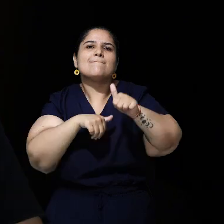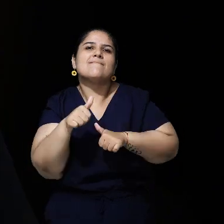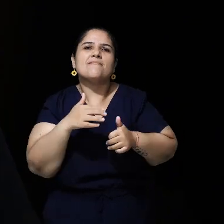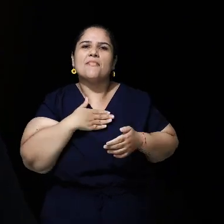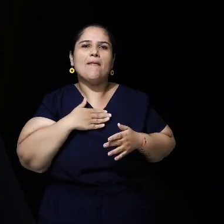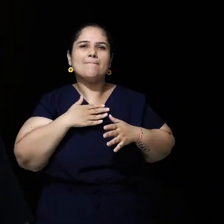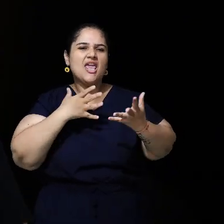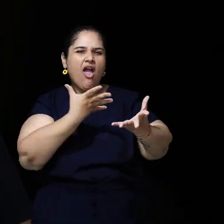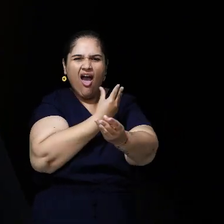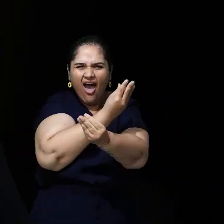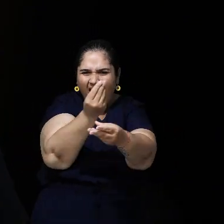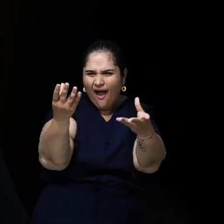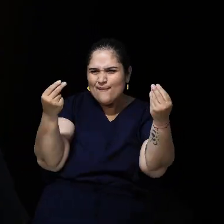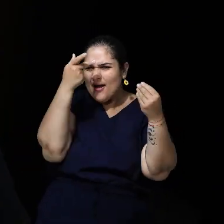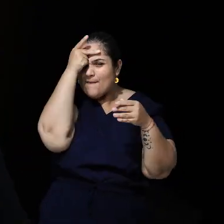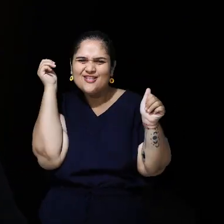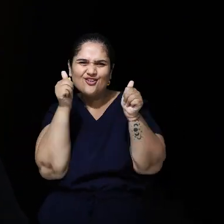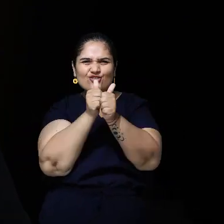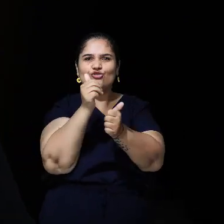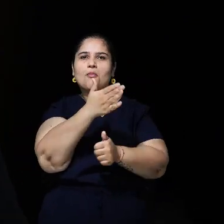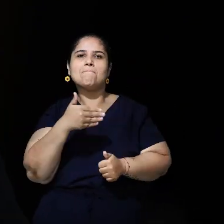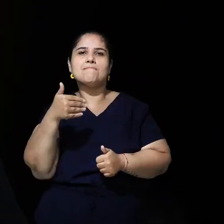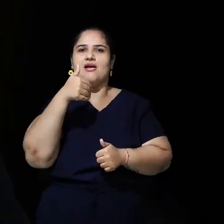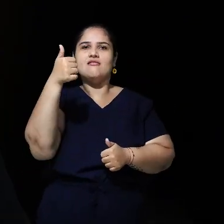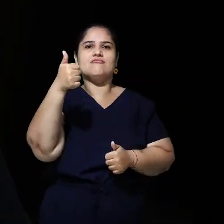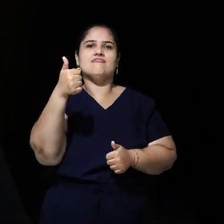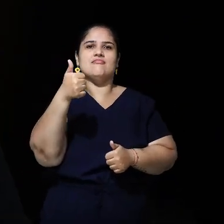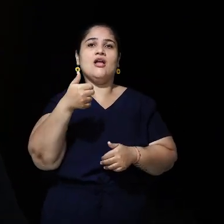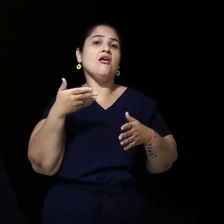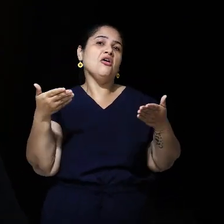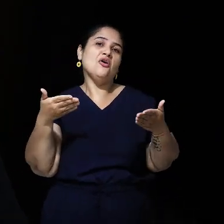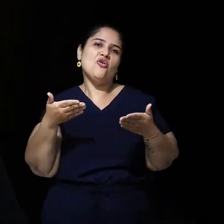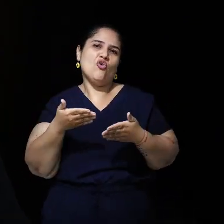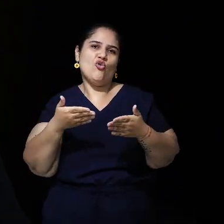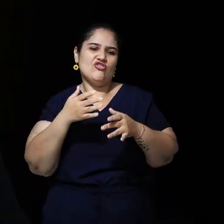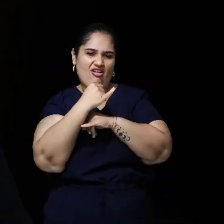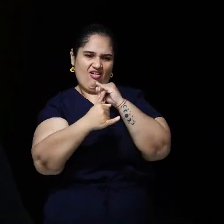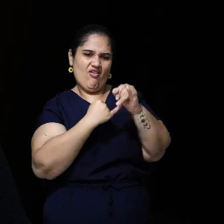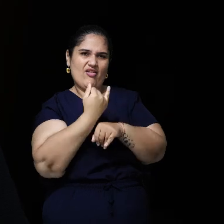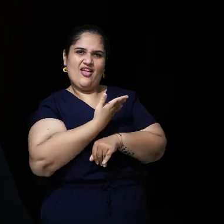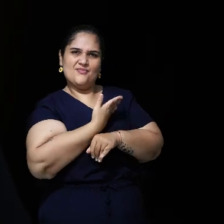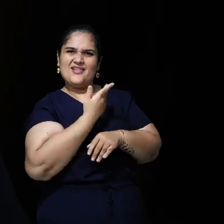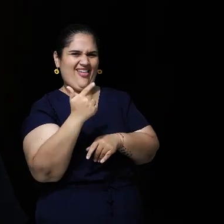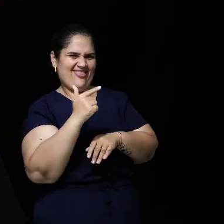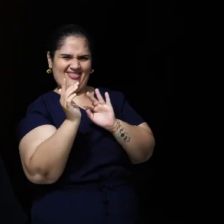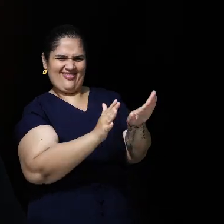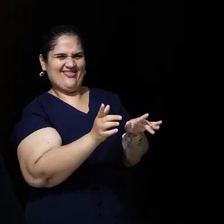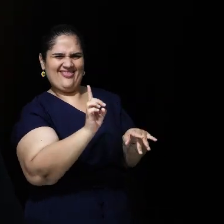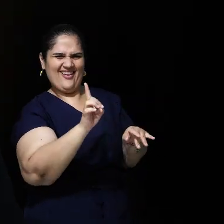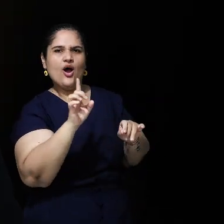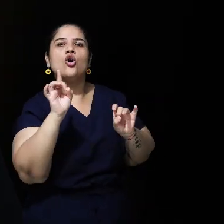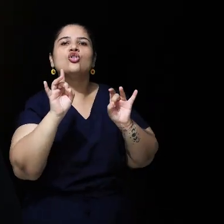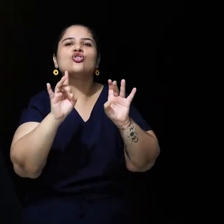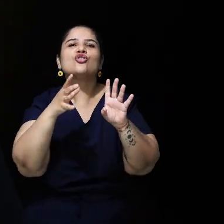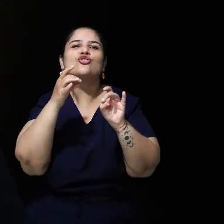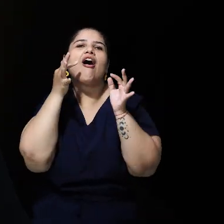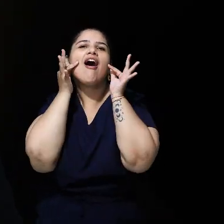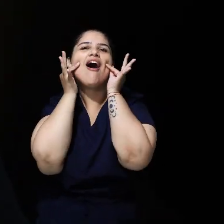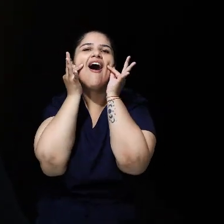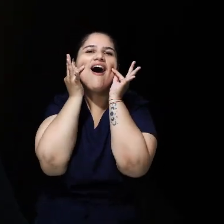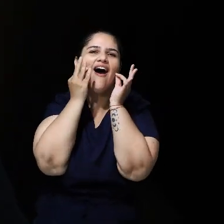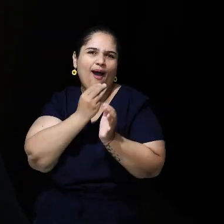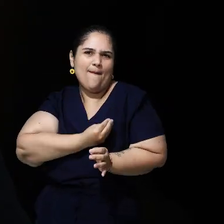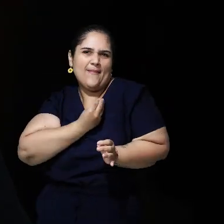pessoas físicas, melhor. Então, praticamente hoje eu não tenho mais amizades online, não tenho uma vida muito de